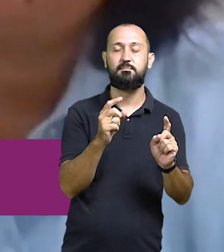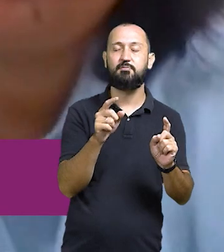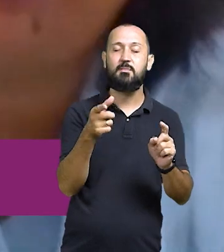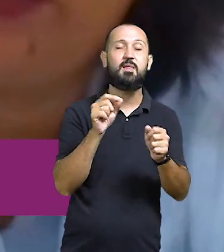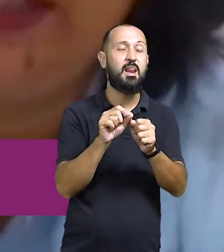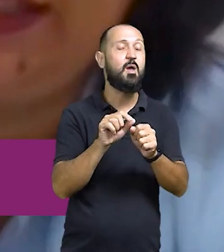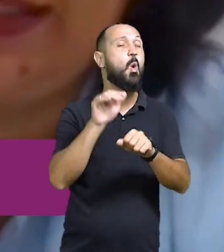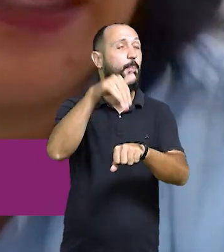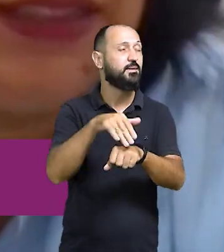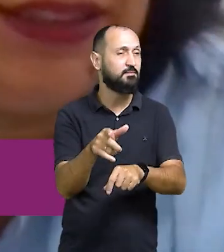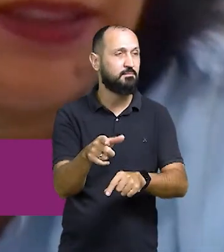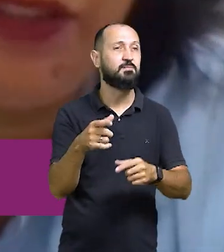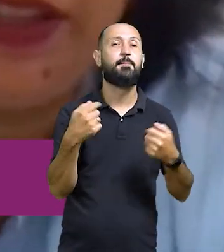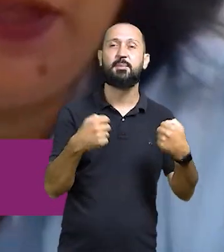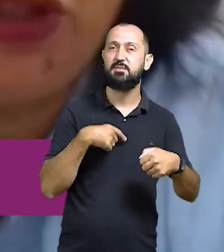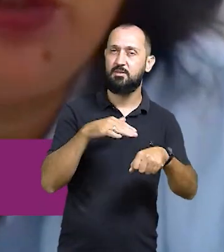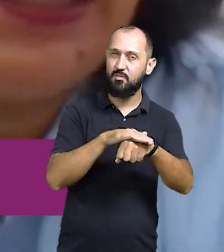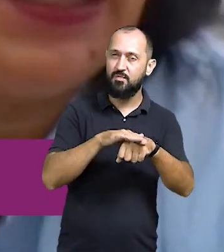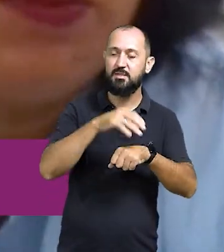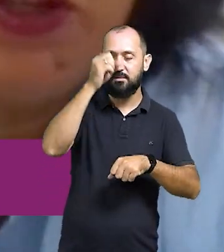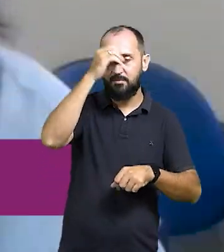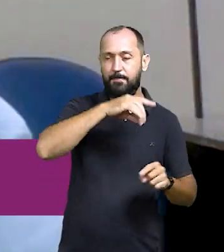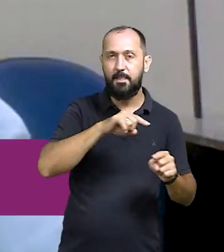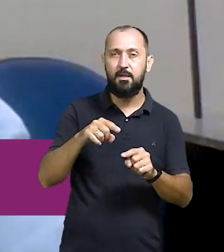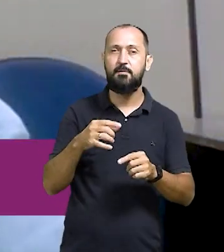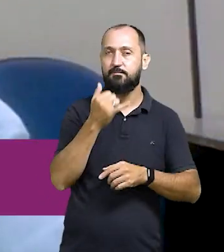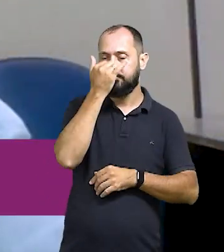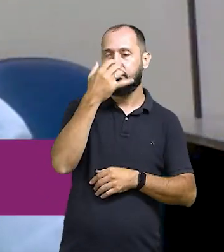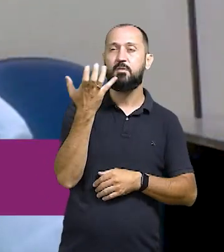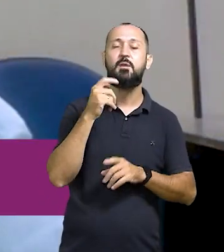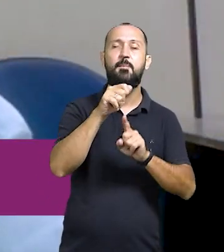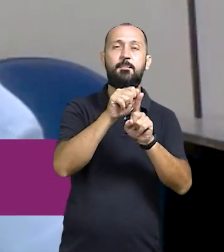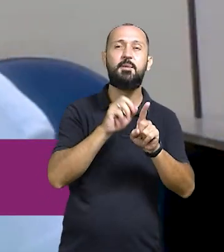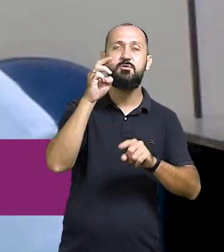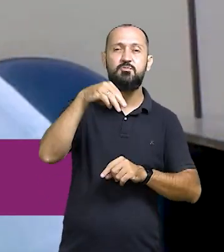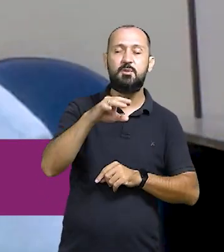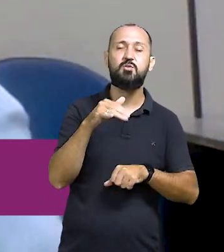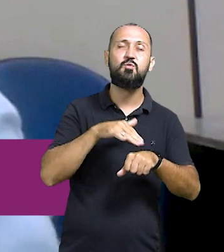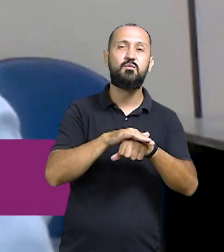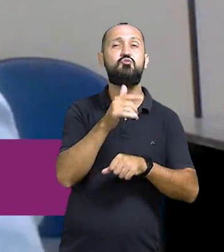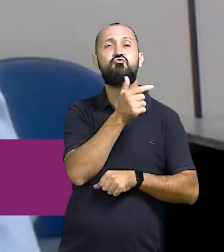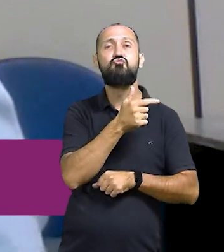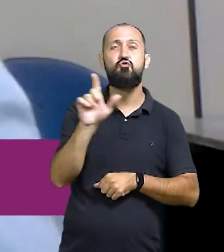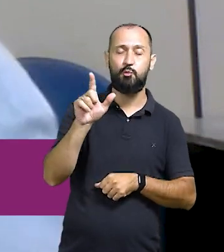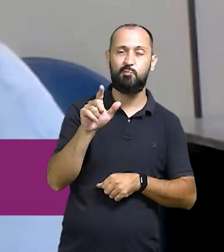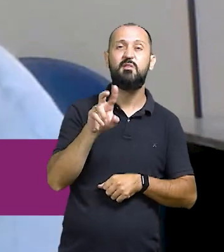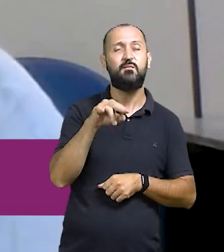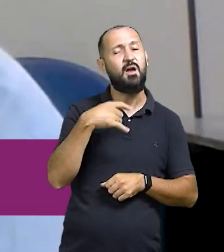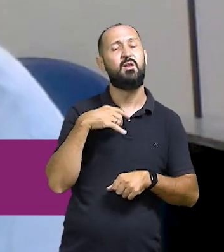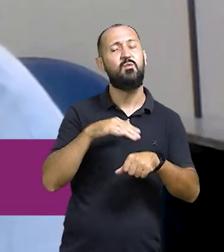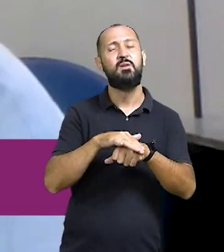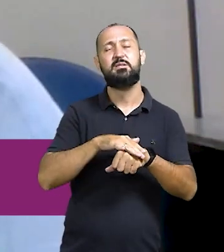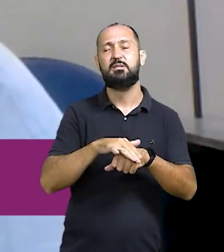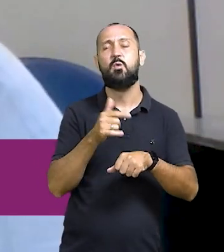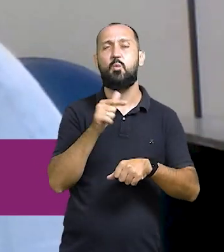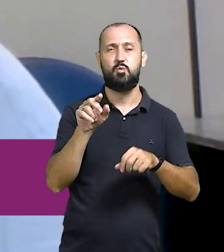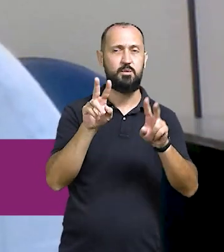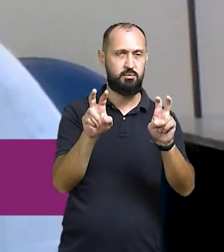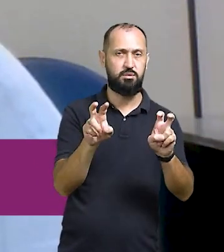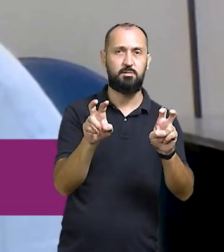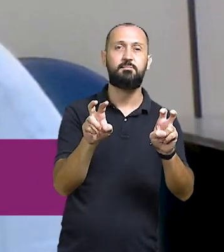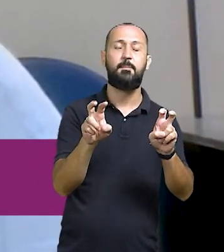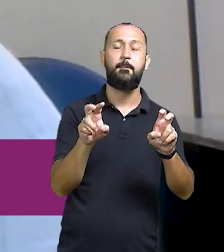determinam quem vive e quem morre. E quem está morrendo... A culpa é da vítima, mesmo que a vítima nem esteja viva. É a impressão que